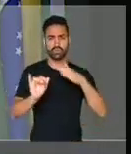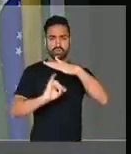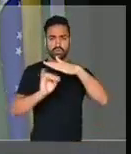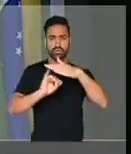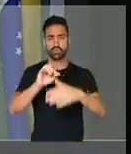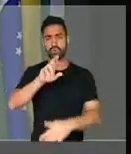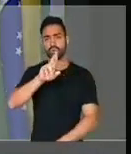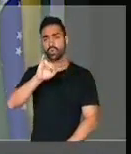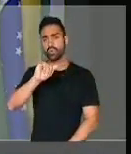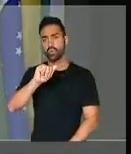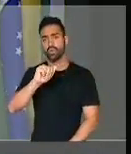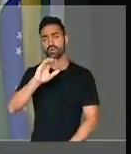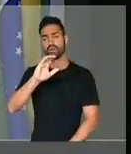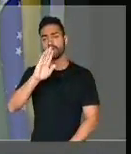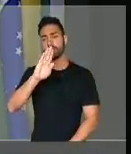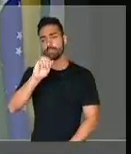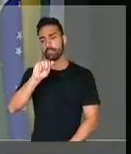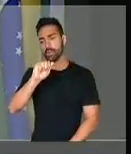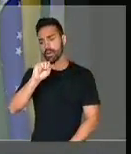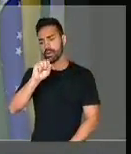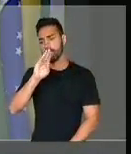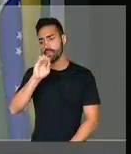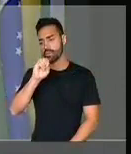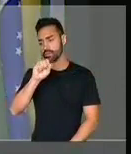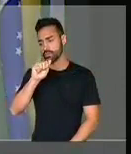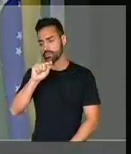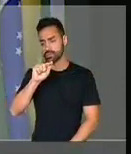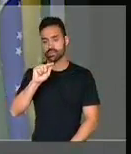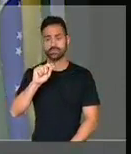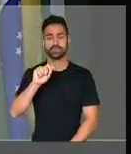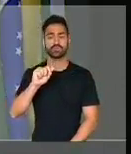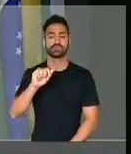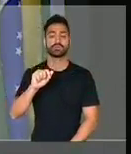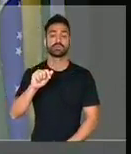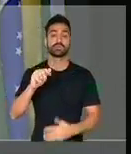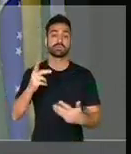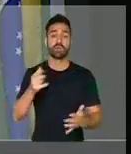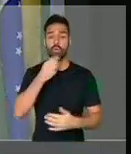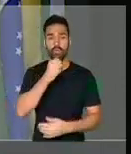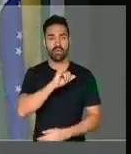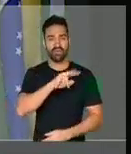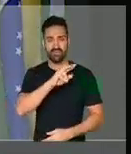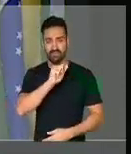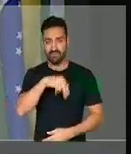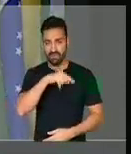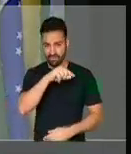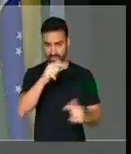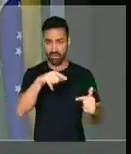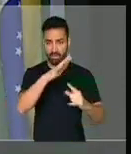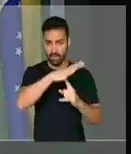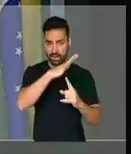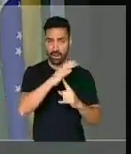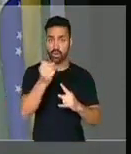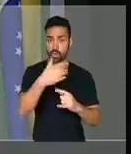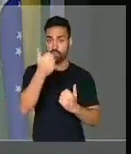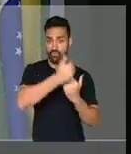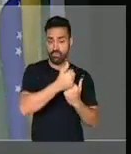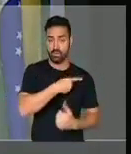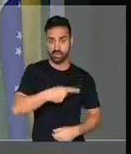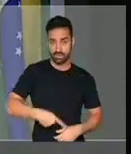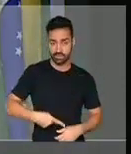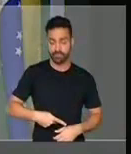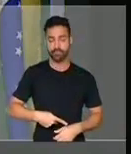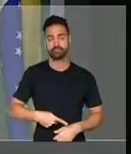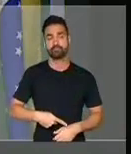Barbosa, que é um instituto dos tribunais de contas do Brasil, e o Ivan Bonilha, que é do Paraná, assumiu a presidência,